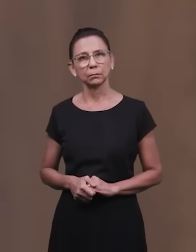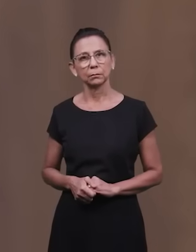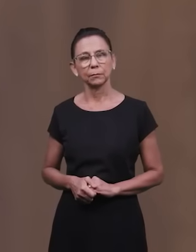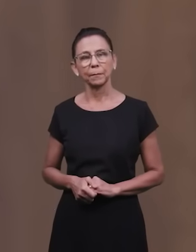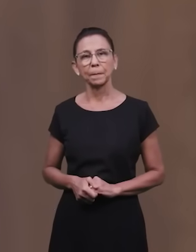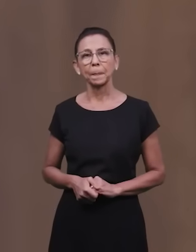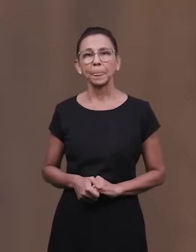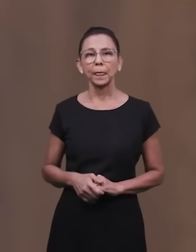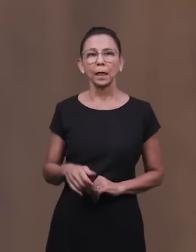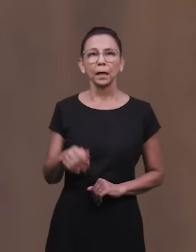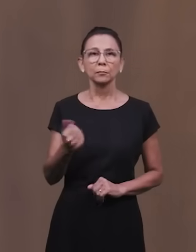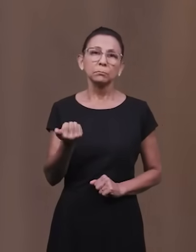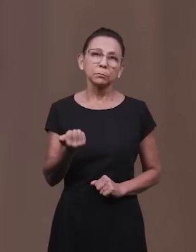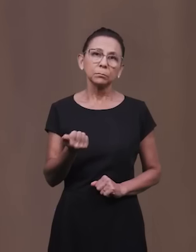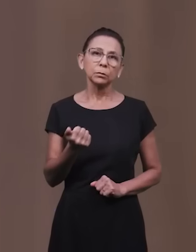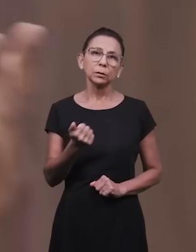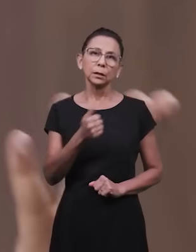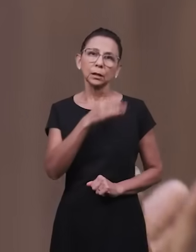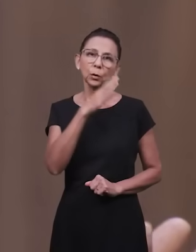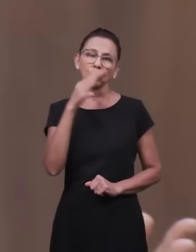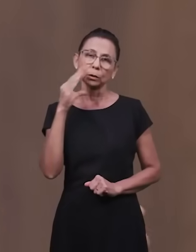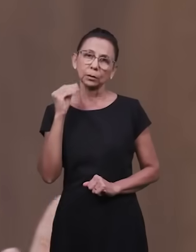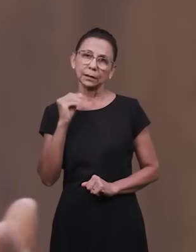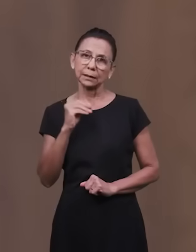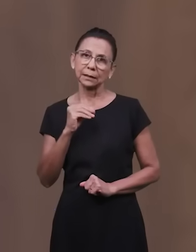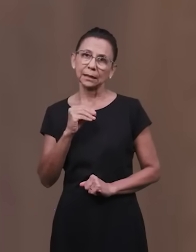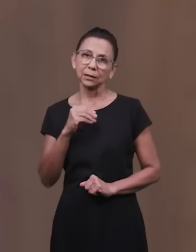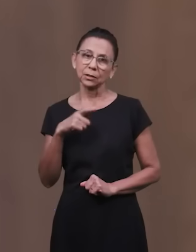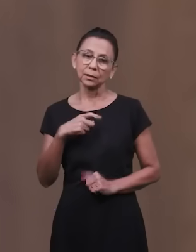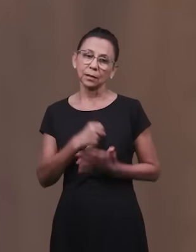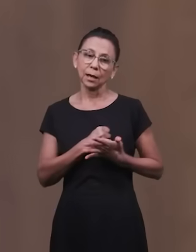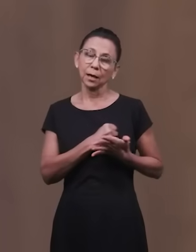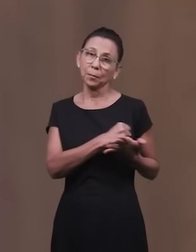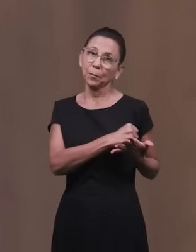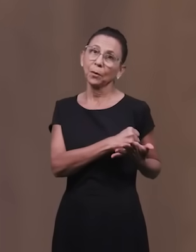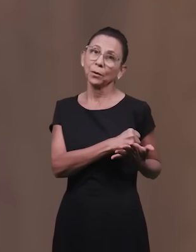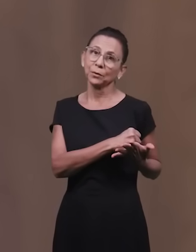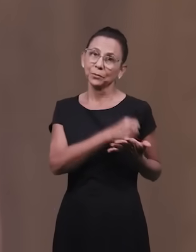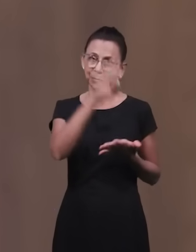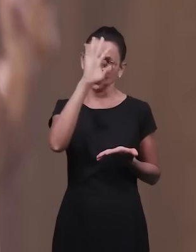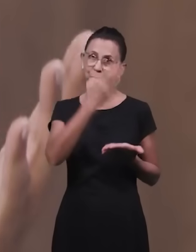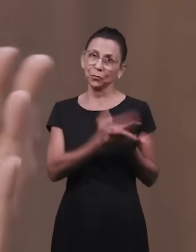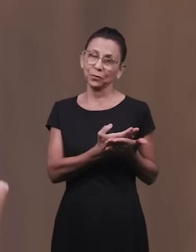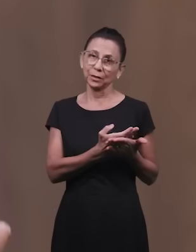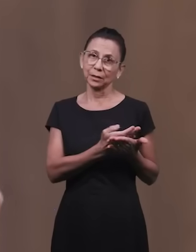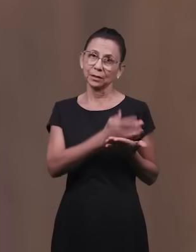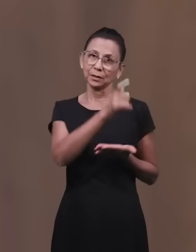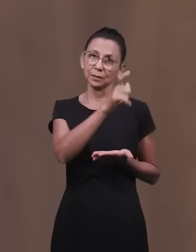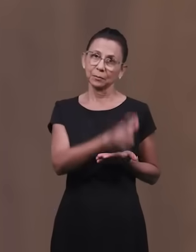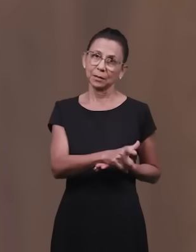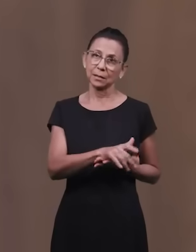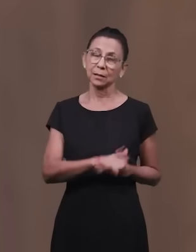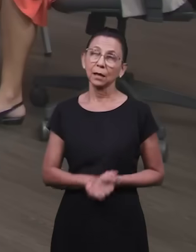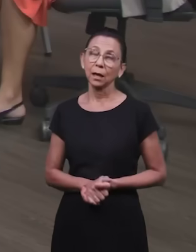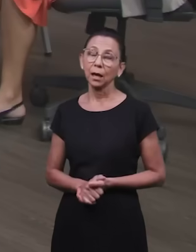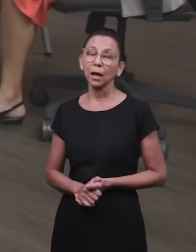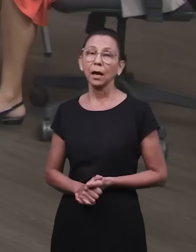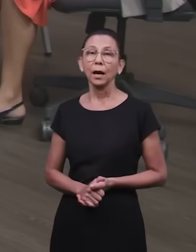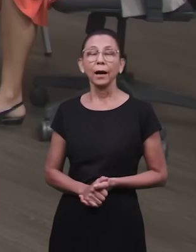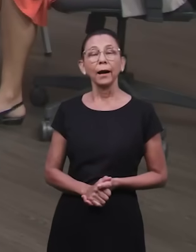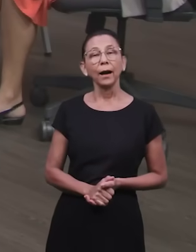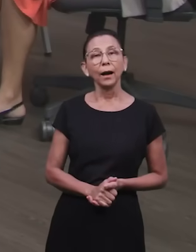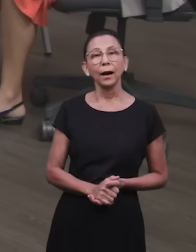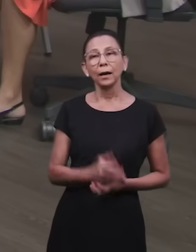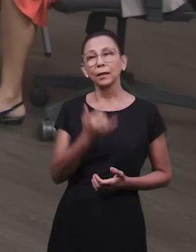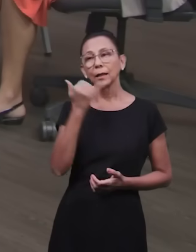Confiar em alguém, porque geralmente o adolescente ele se respalda num cuidador, ele confia naquela pessoa. E de